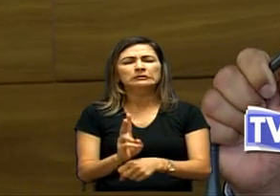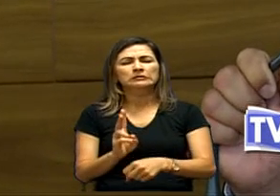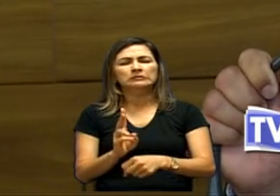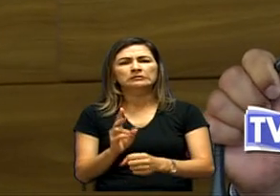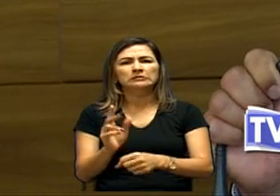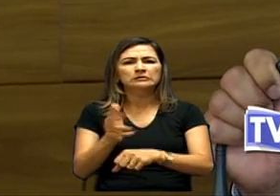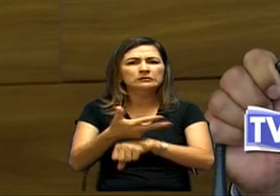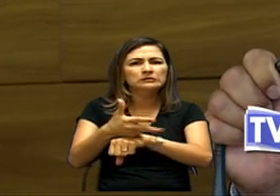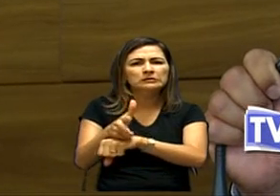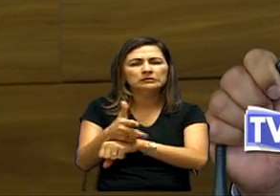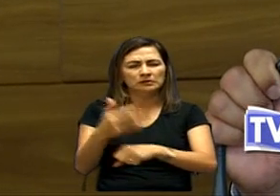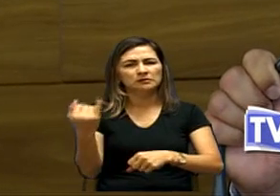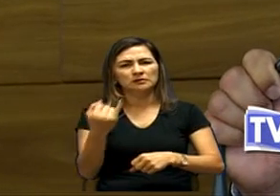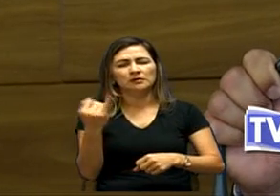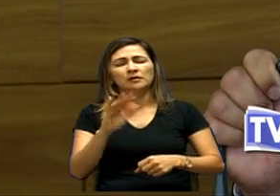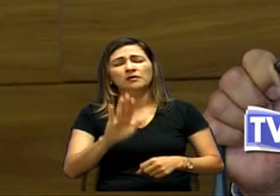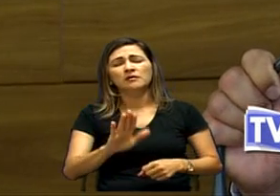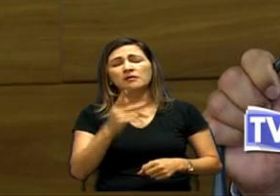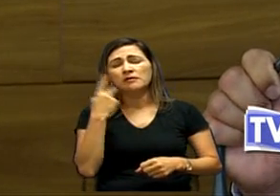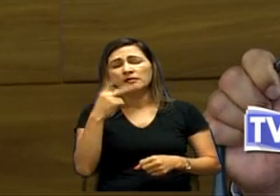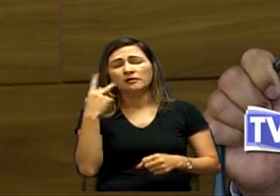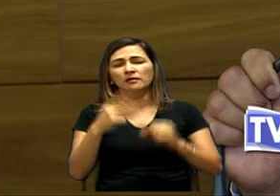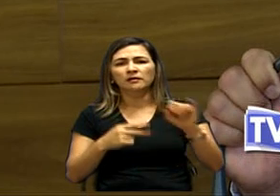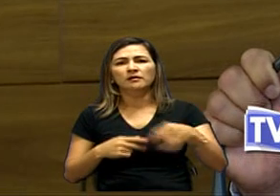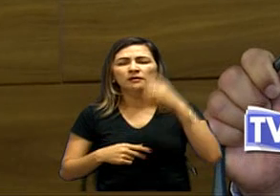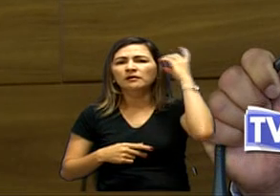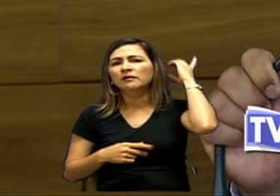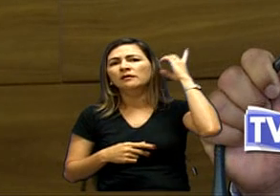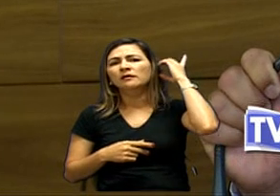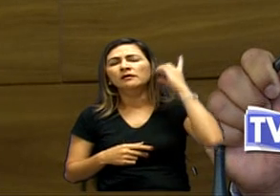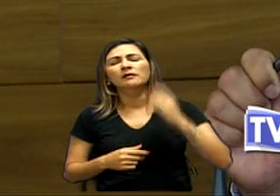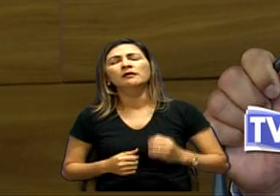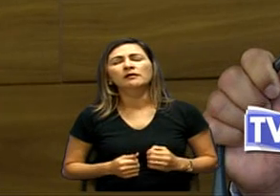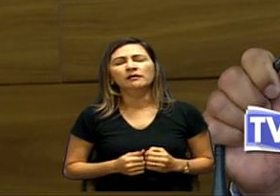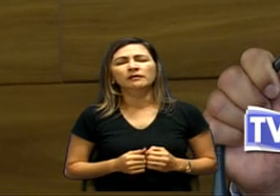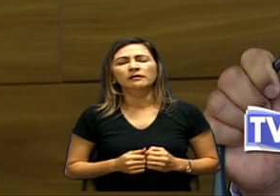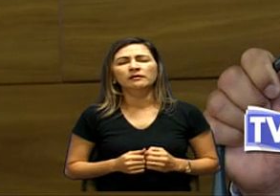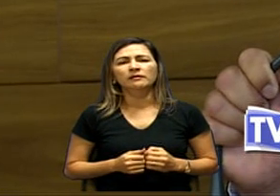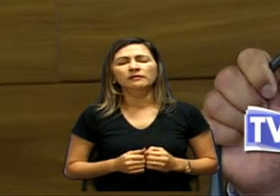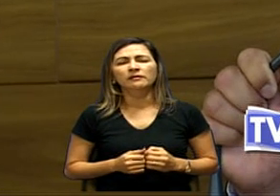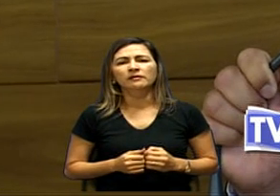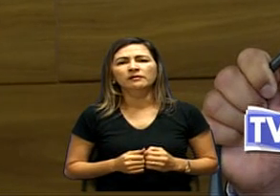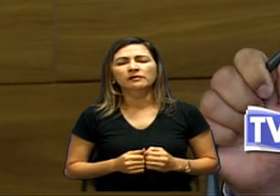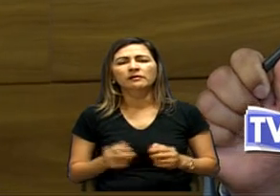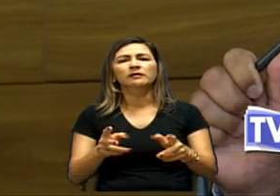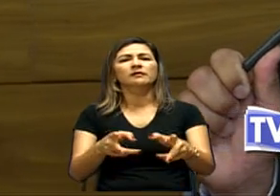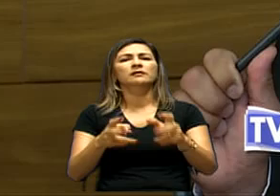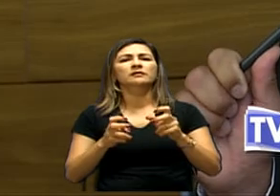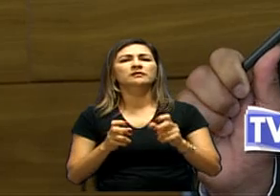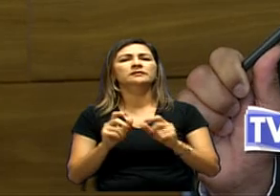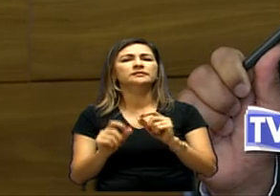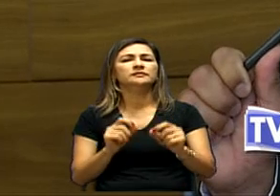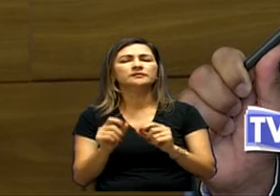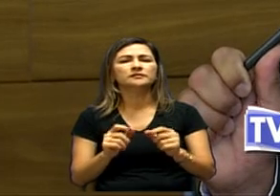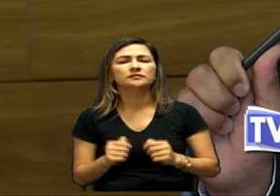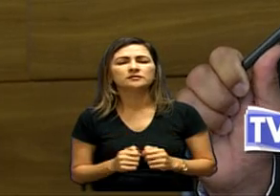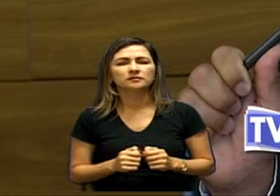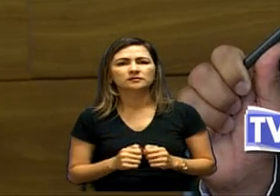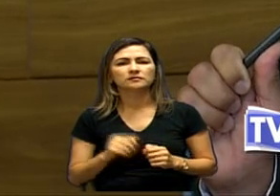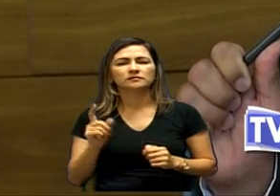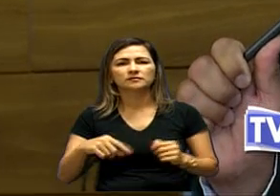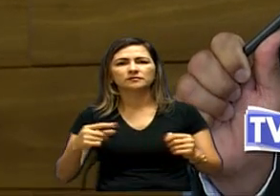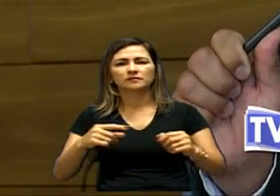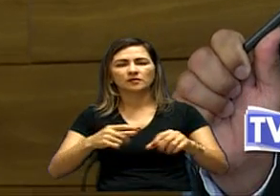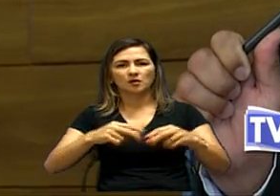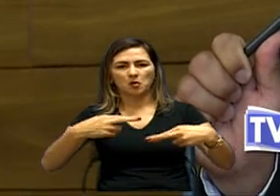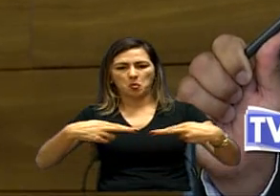que a fala, vereador João Donizete, não é... Eu vejo que esses roubos e cabos